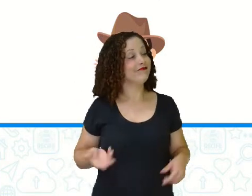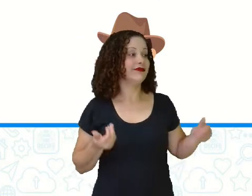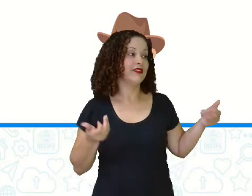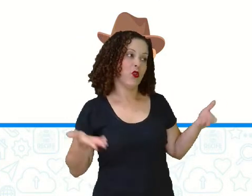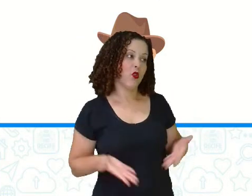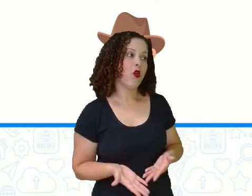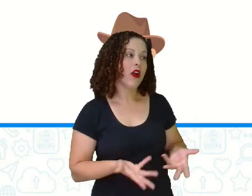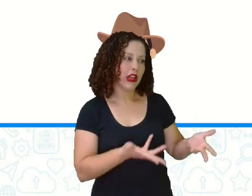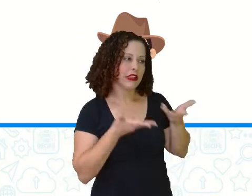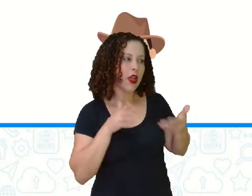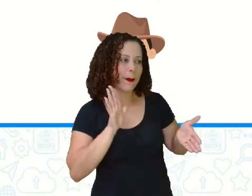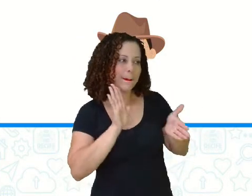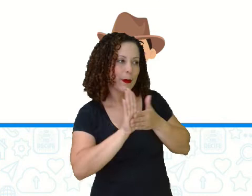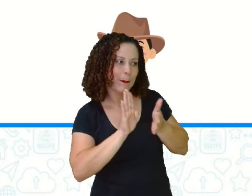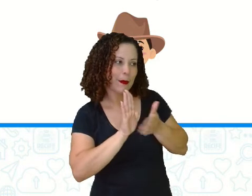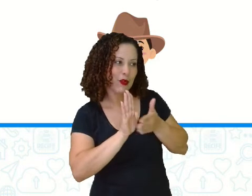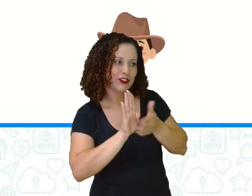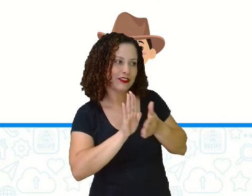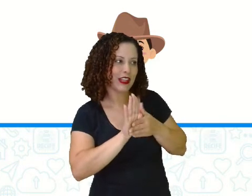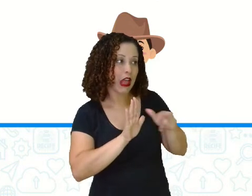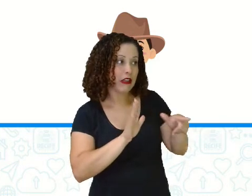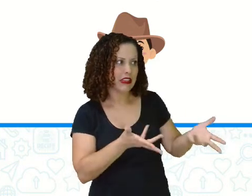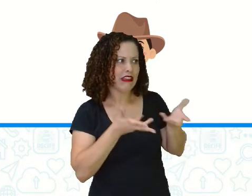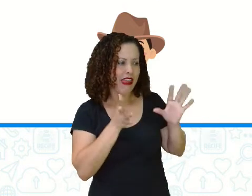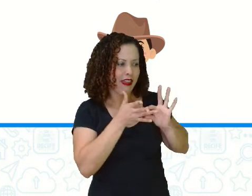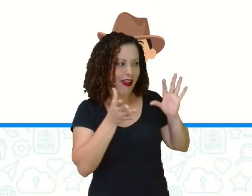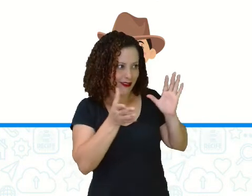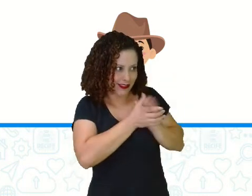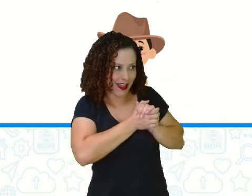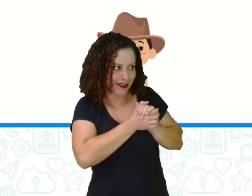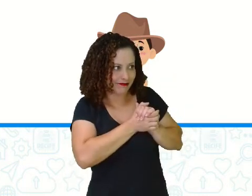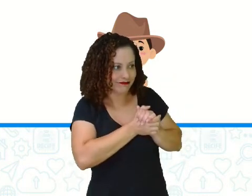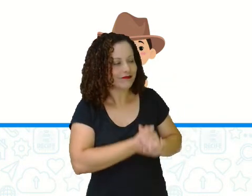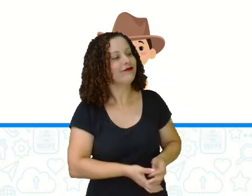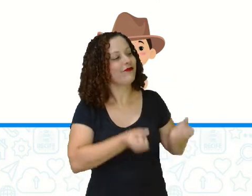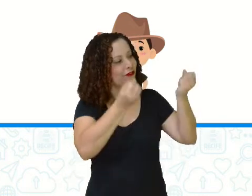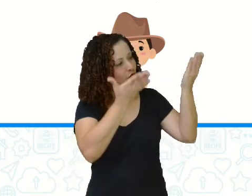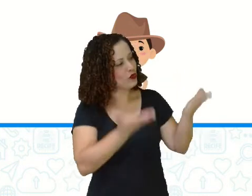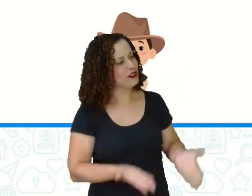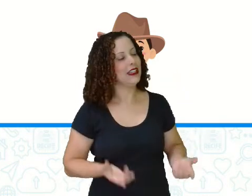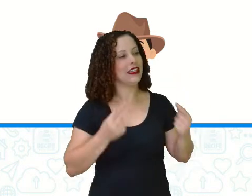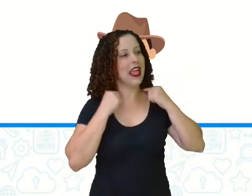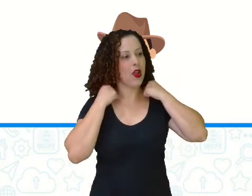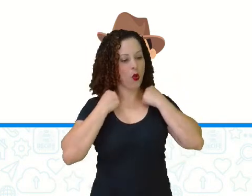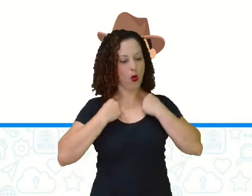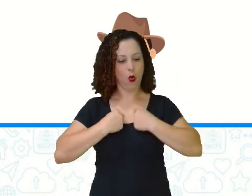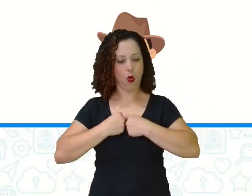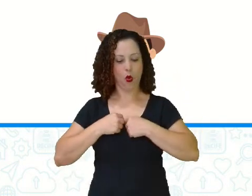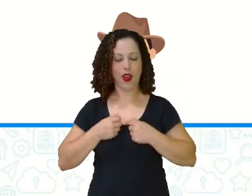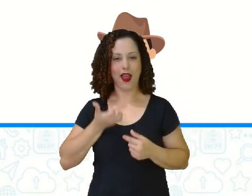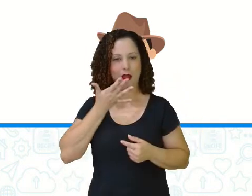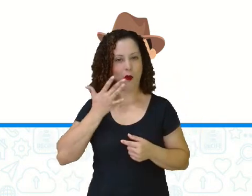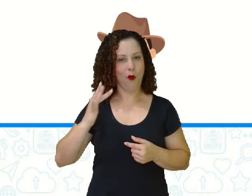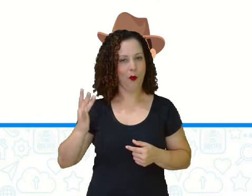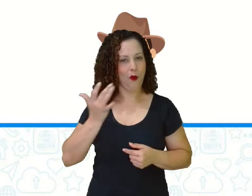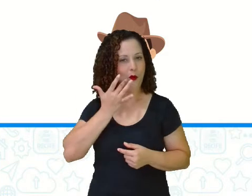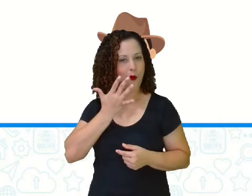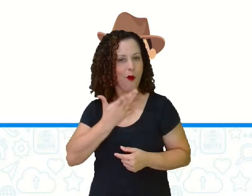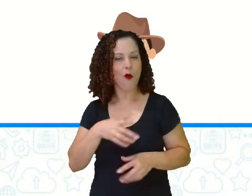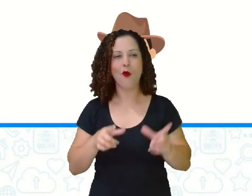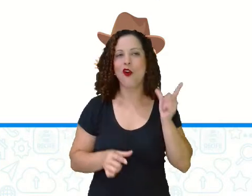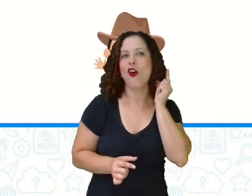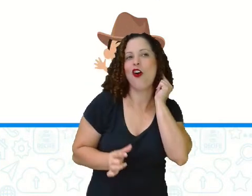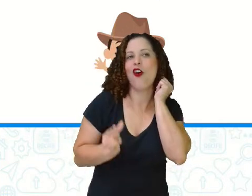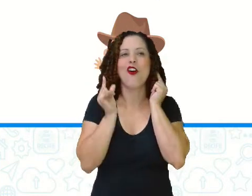lhe fazer uma proposta. Se você aceitar ser minha esposa, vou enchê-la de colares de ouro, de anéis de diamantes e de brincos